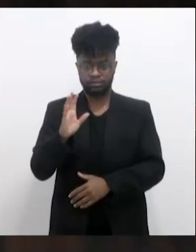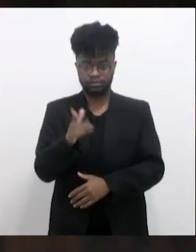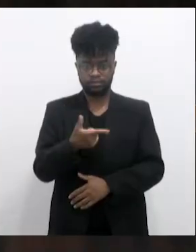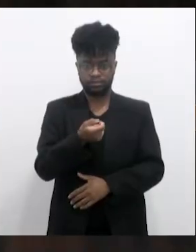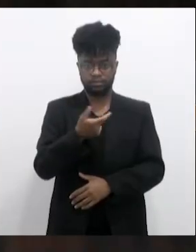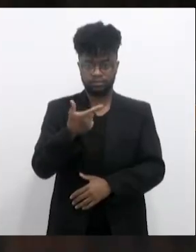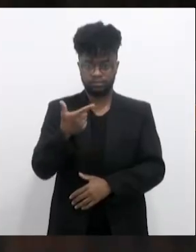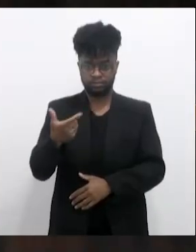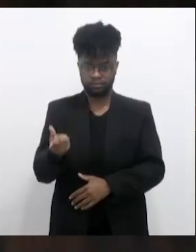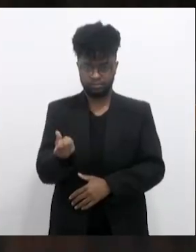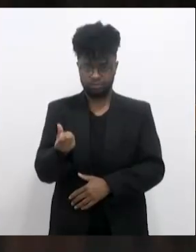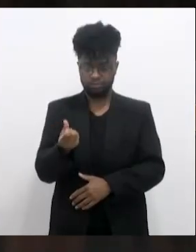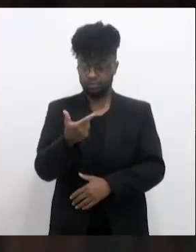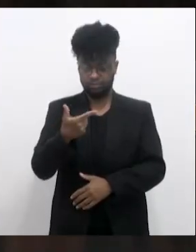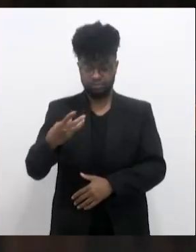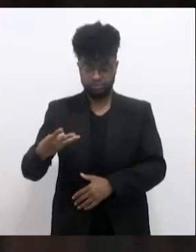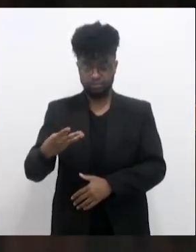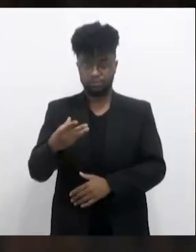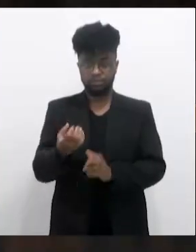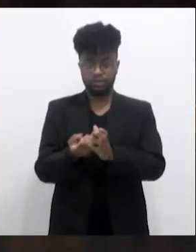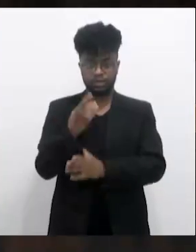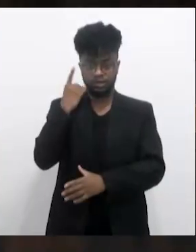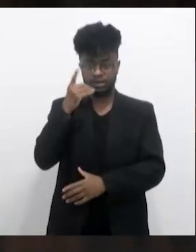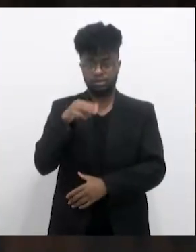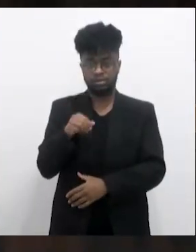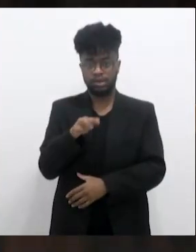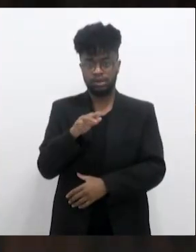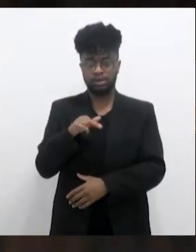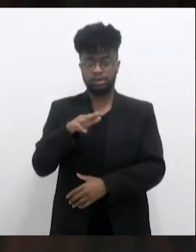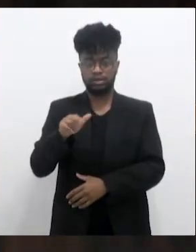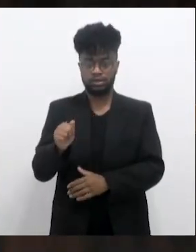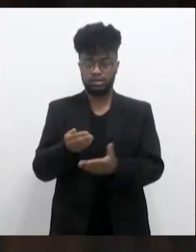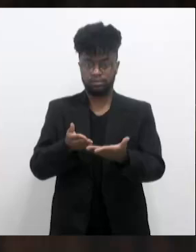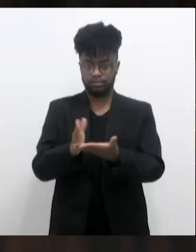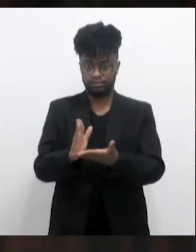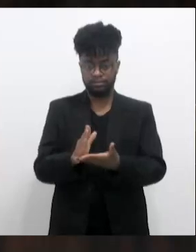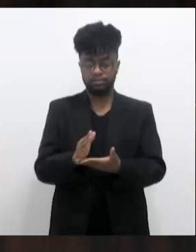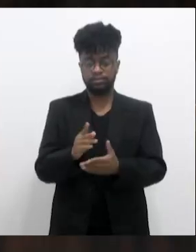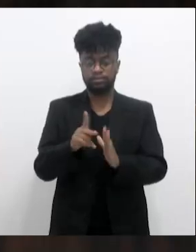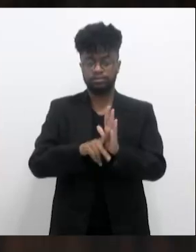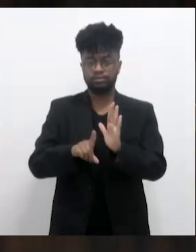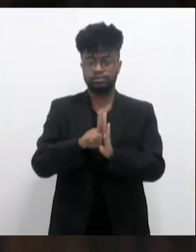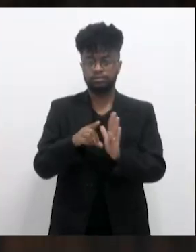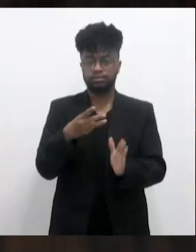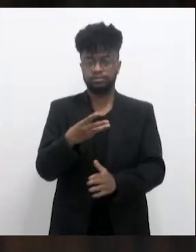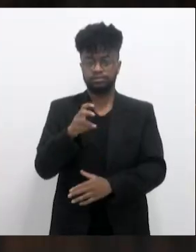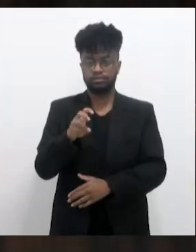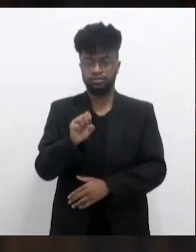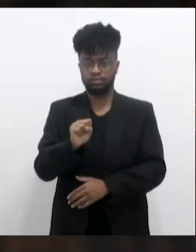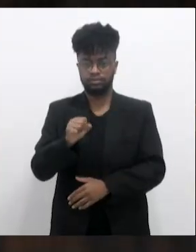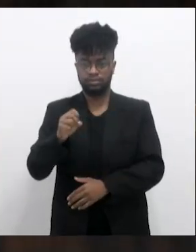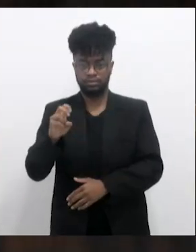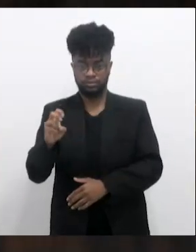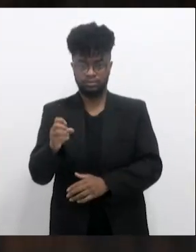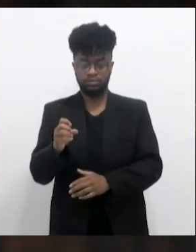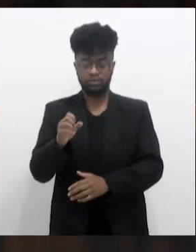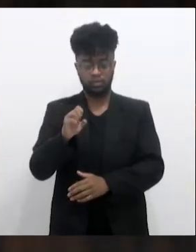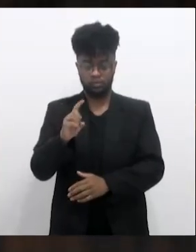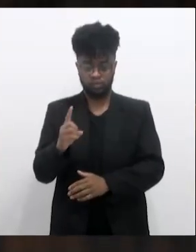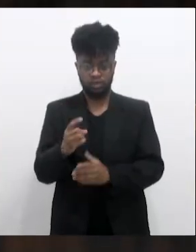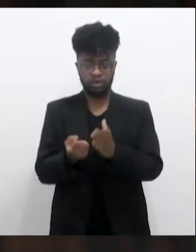2265/2023, deputada Marina, do MST, aprovado. Projeto de lei 3581, deputada Marina, do